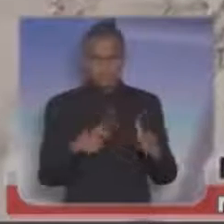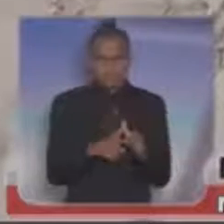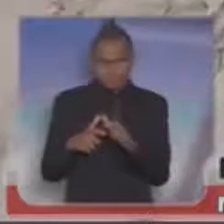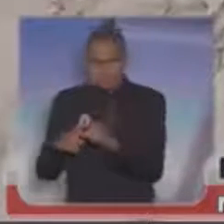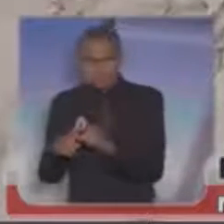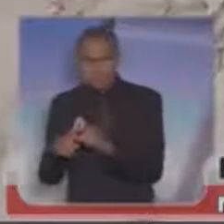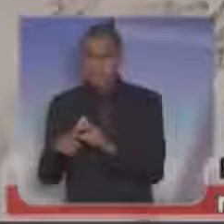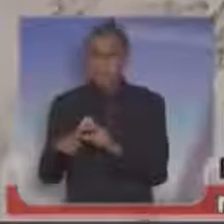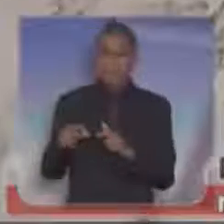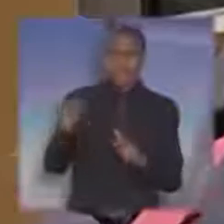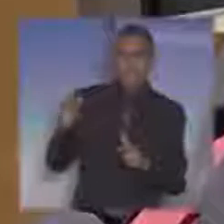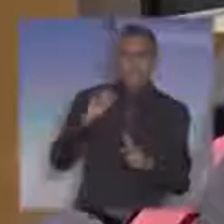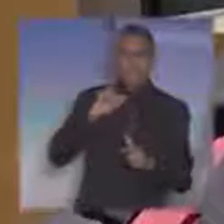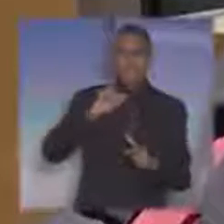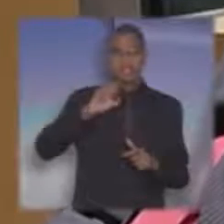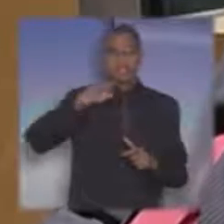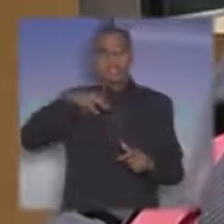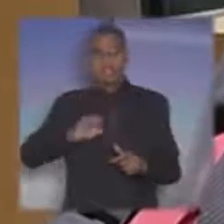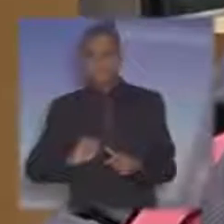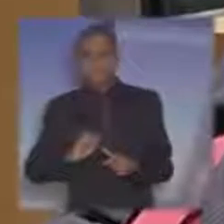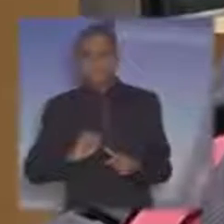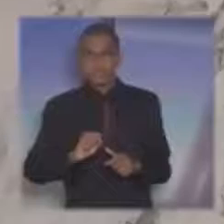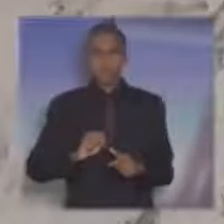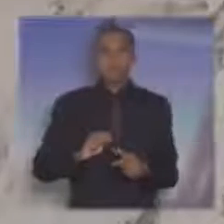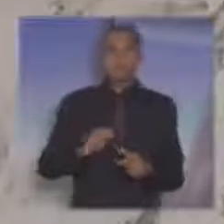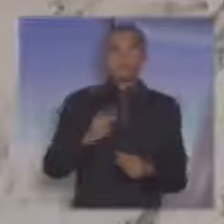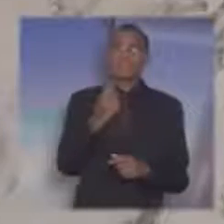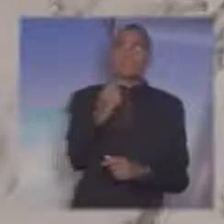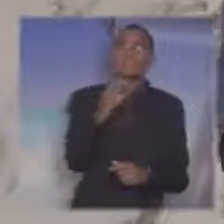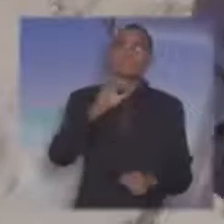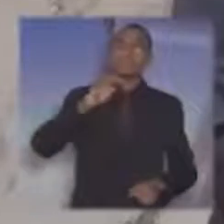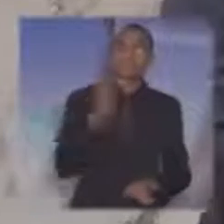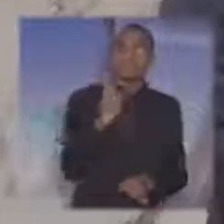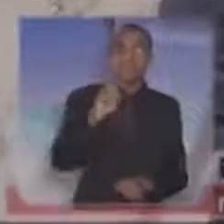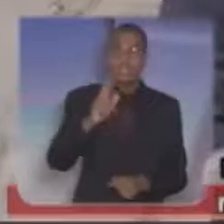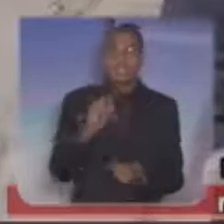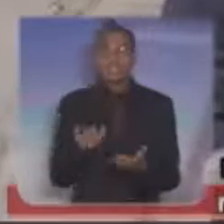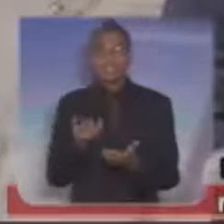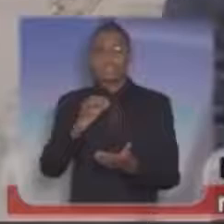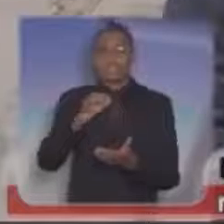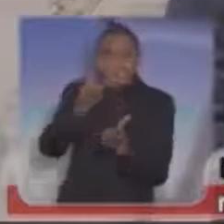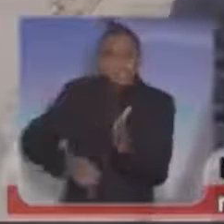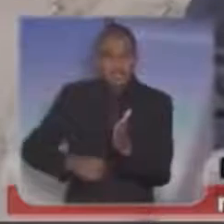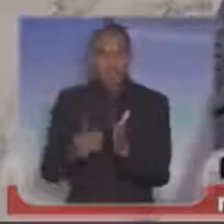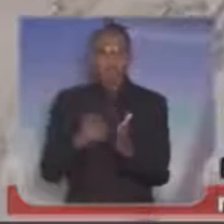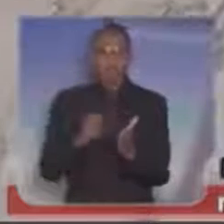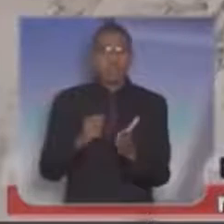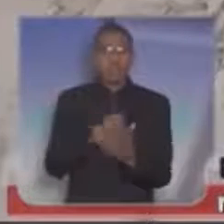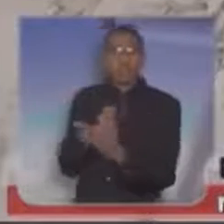vai dar de isenção do icms natanael isso este ano 15 bilhões de reais 15